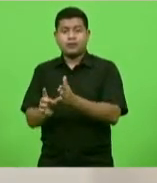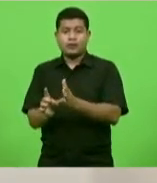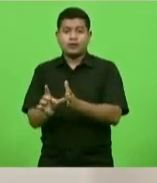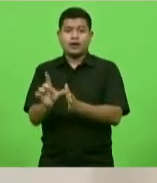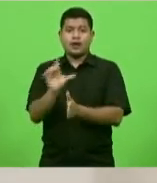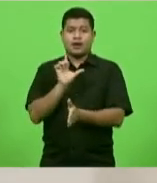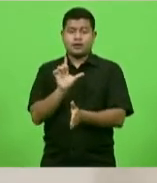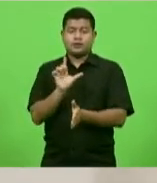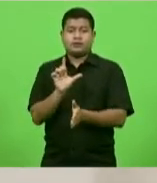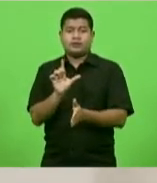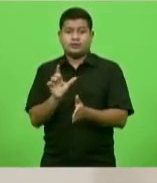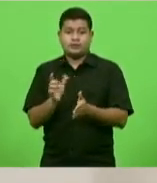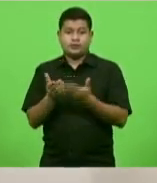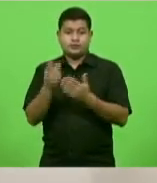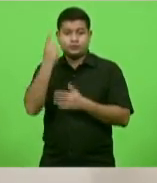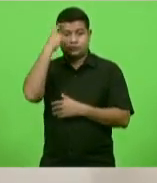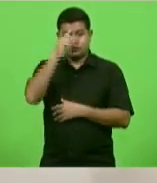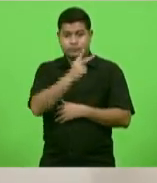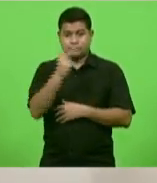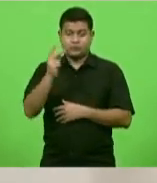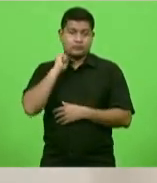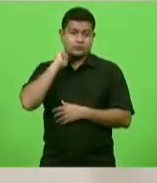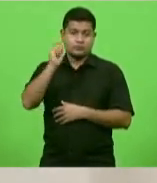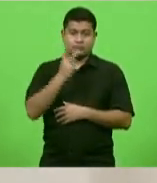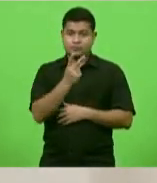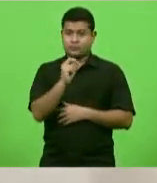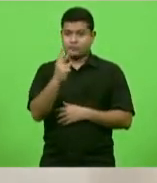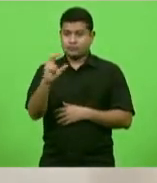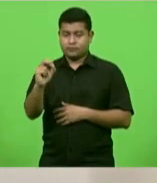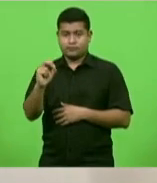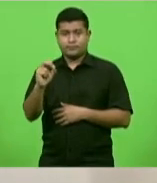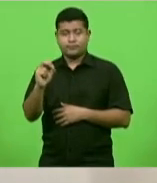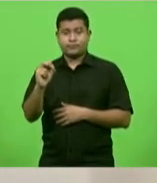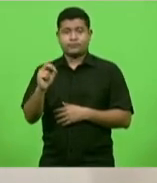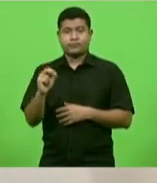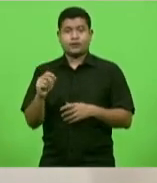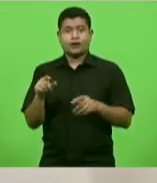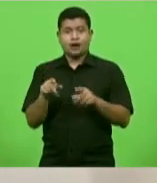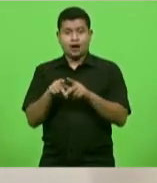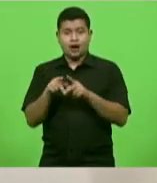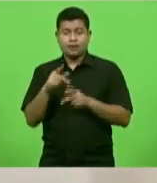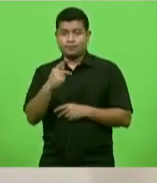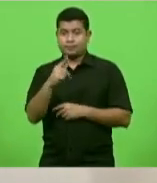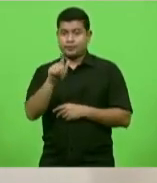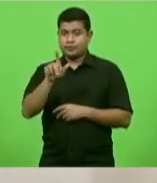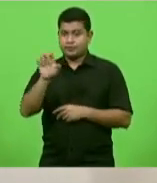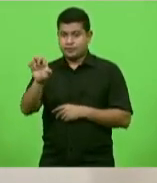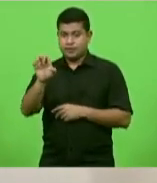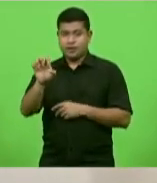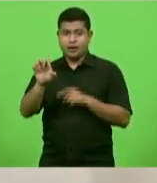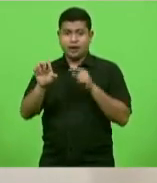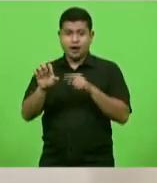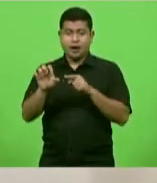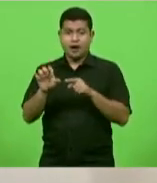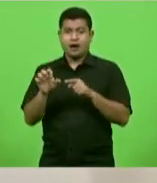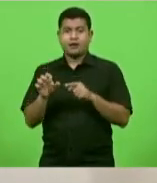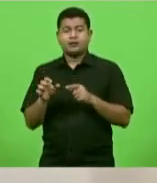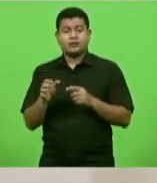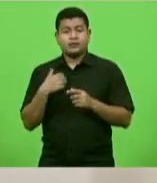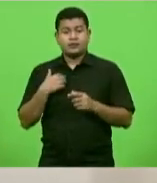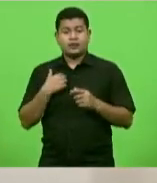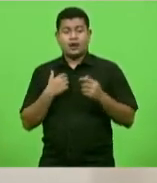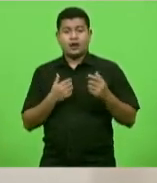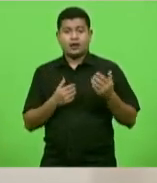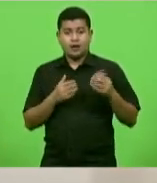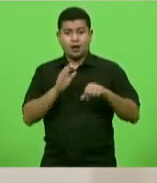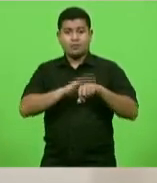antecipado apenas em 22 de abril de 2020. Ainda, foi a Procuradoria-Geral do Estado, por provocação do